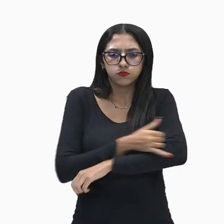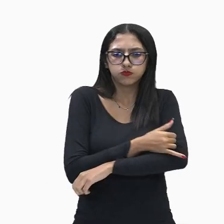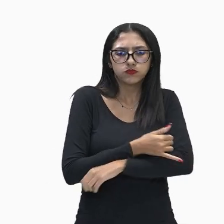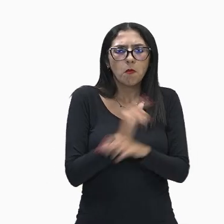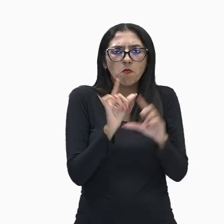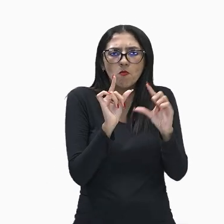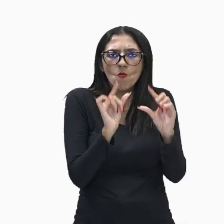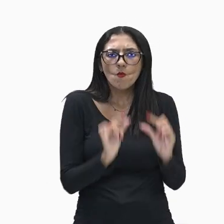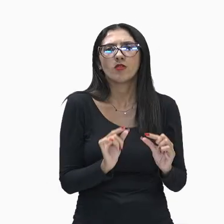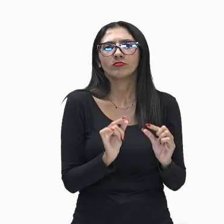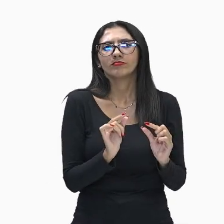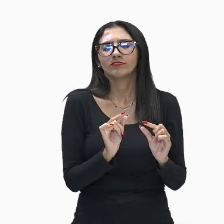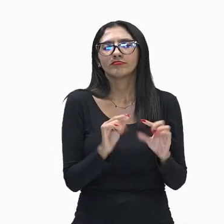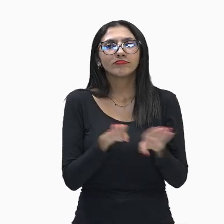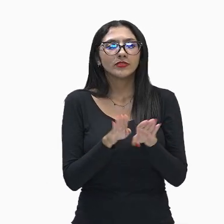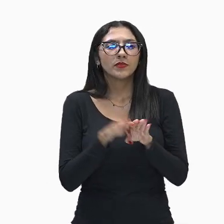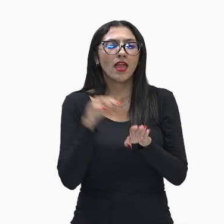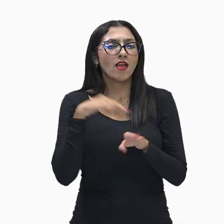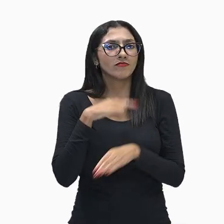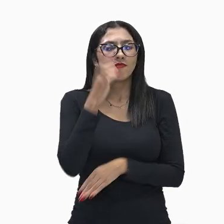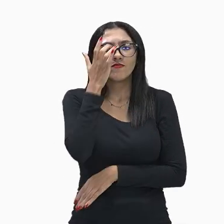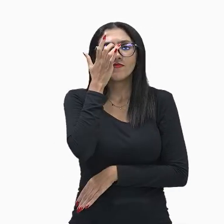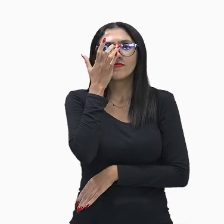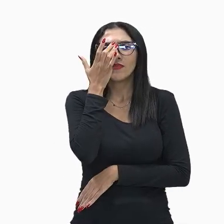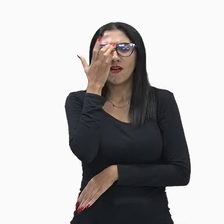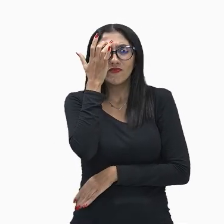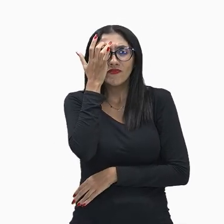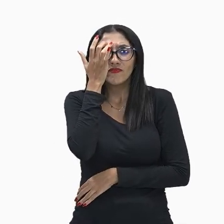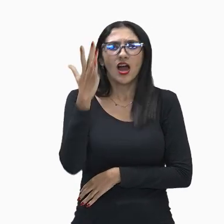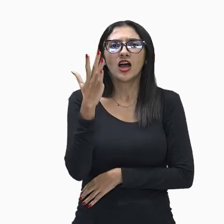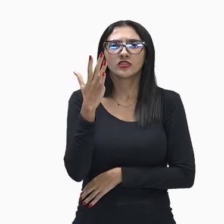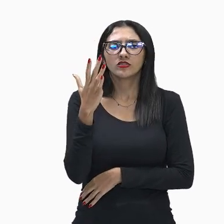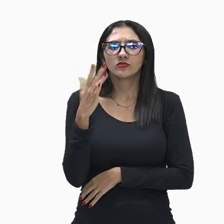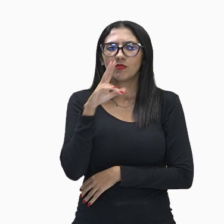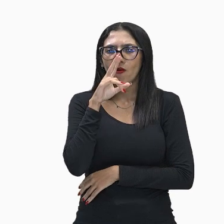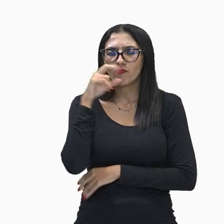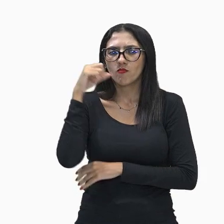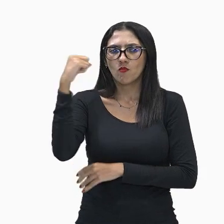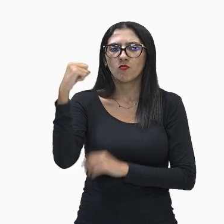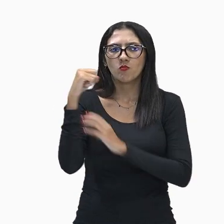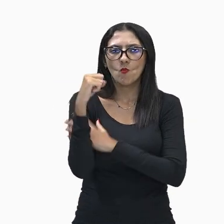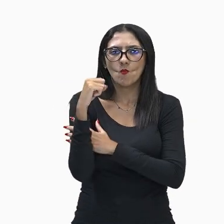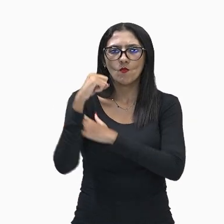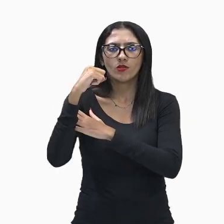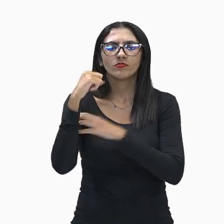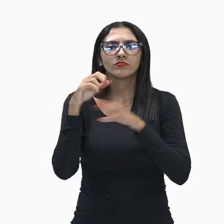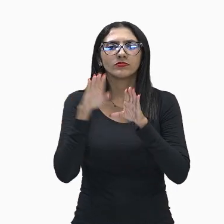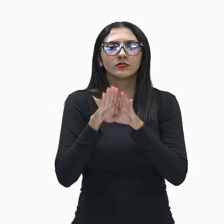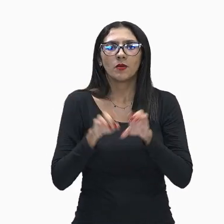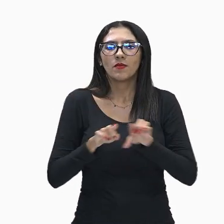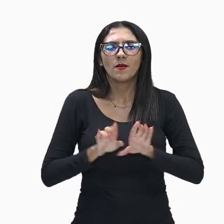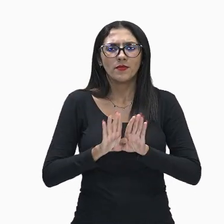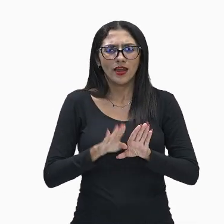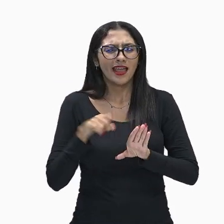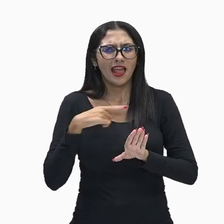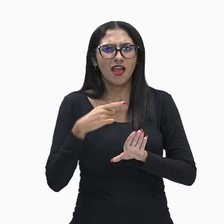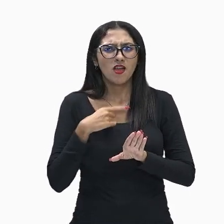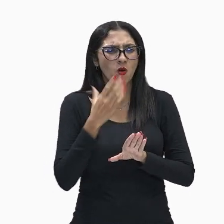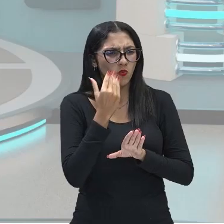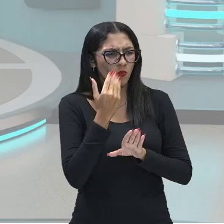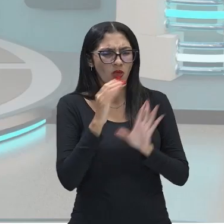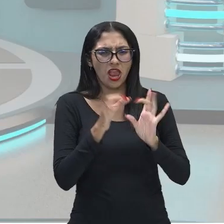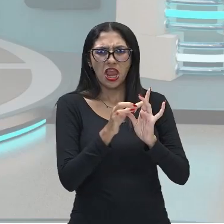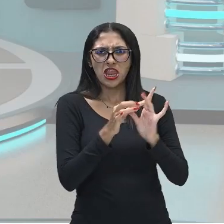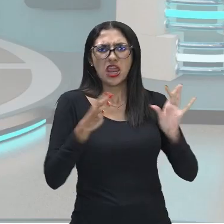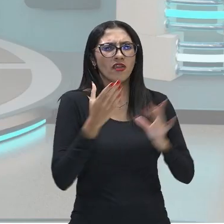e tem muita facilidade para ganhar massa muscular Mas isso não quer dizer que ele vai poder comer tudo de besteira que ele vai